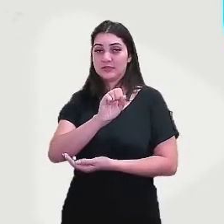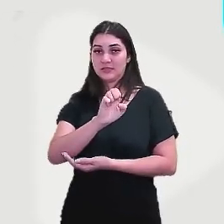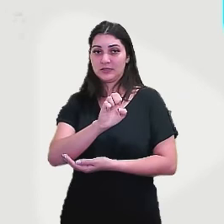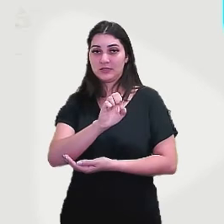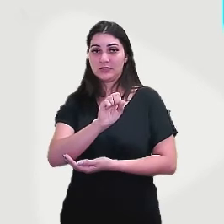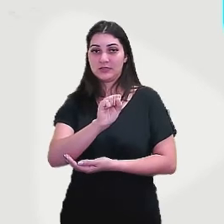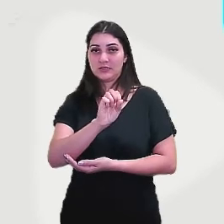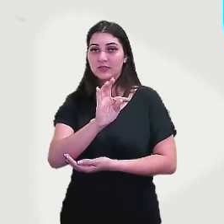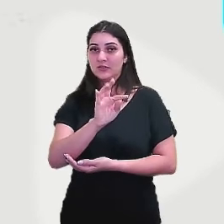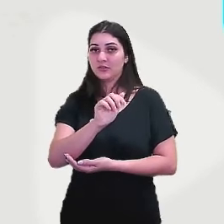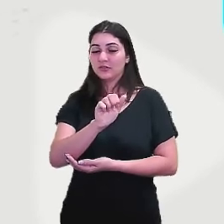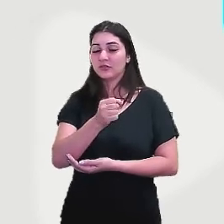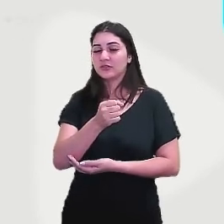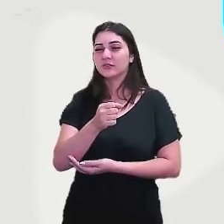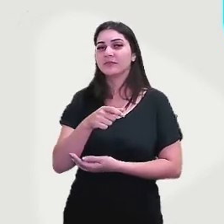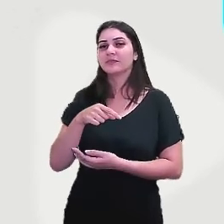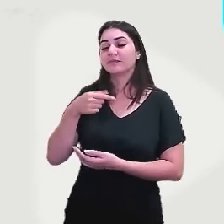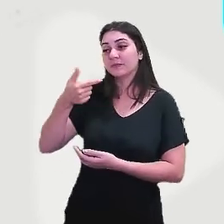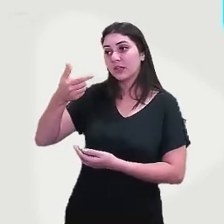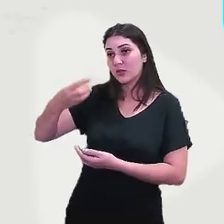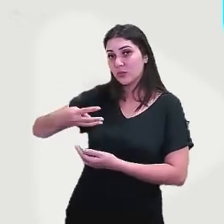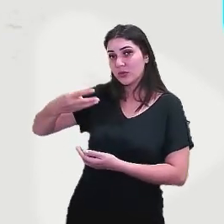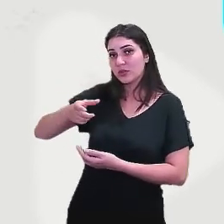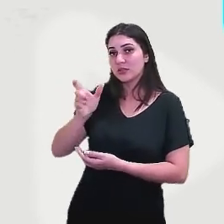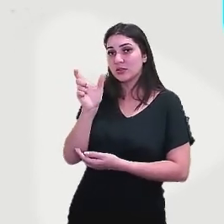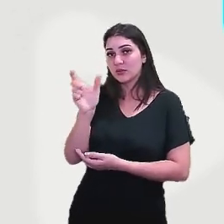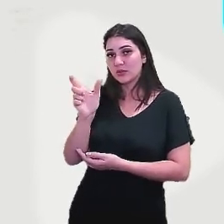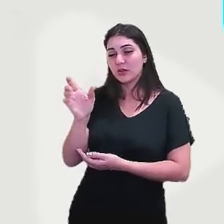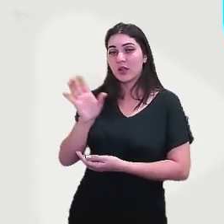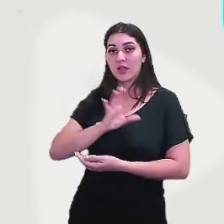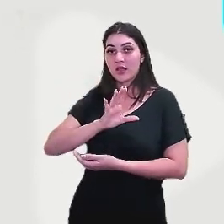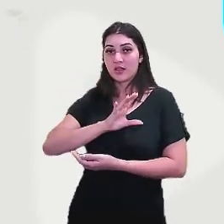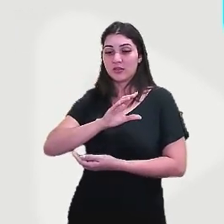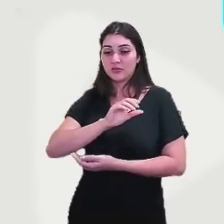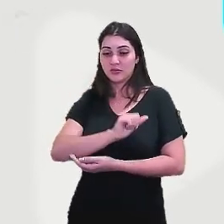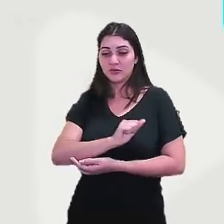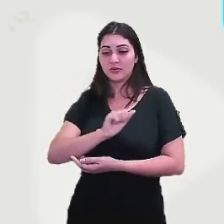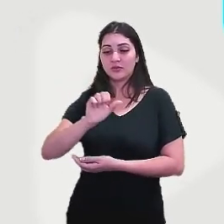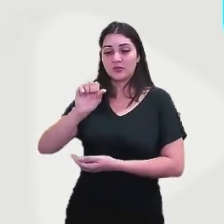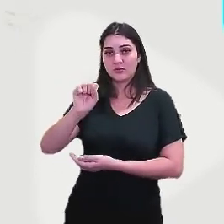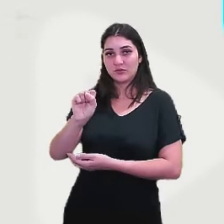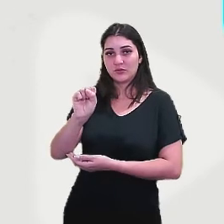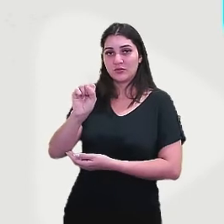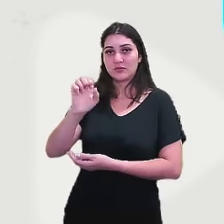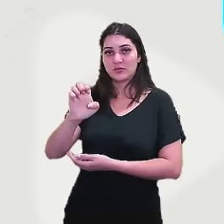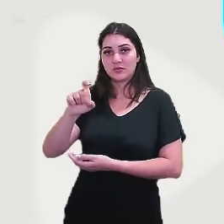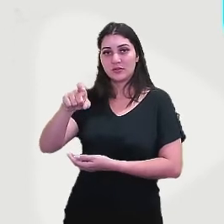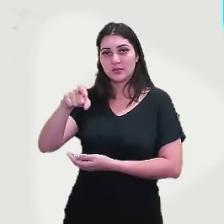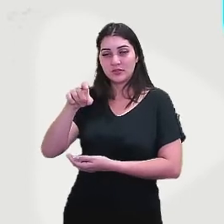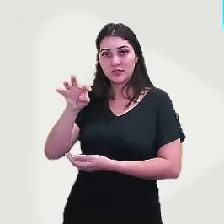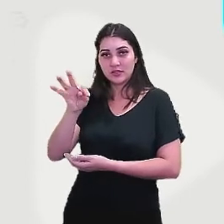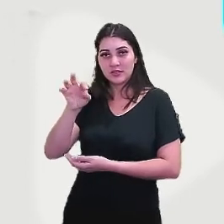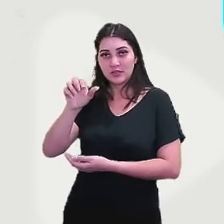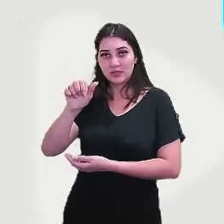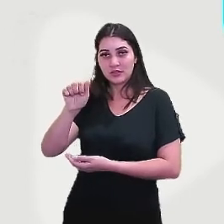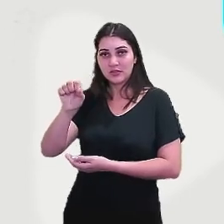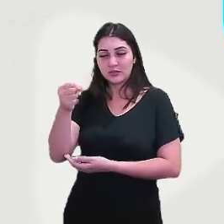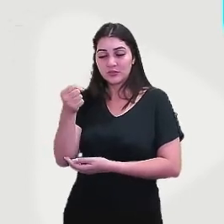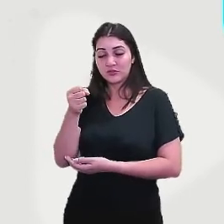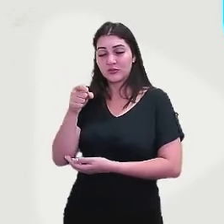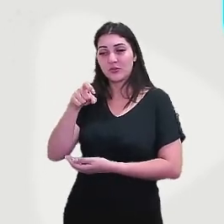Adoramos cestas. No segundo quadrinho está escrito com S no início e S no meio. Esse tipo de cestas